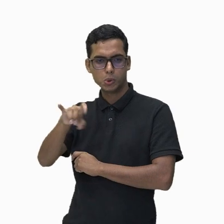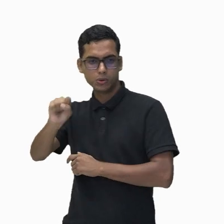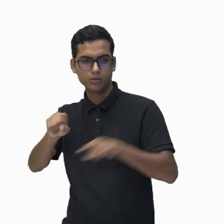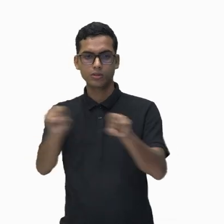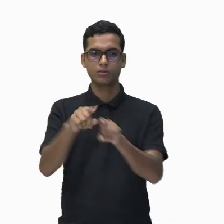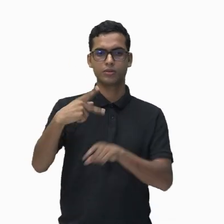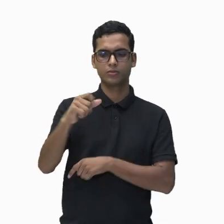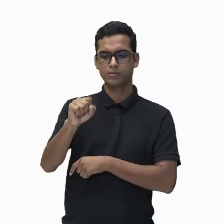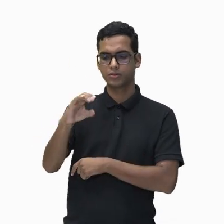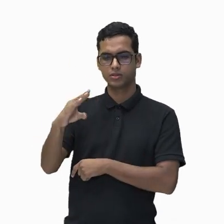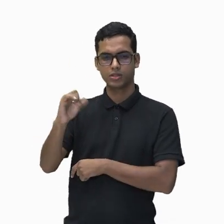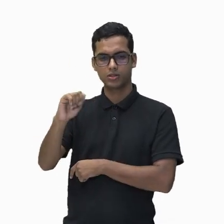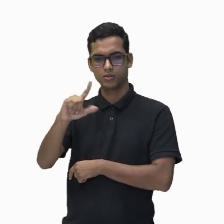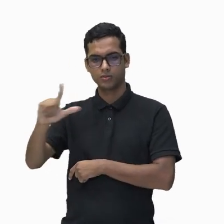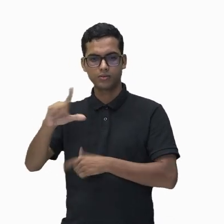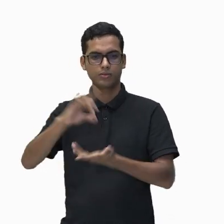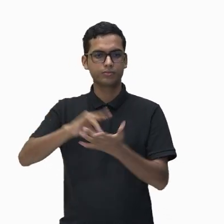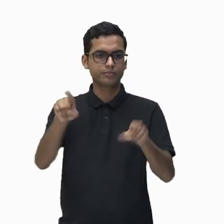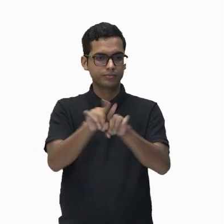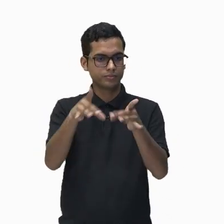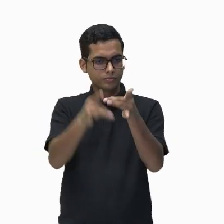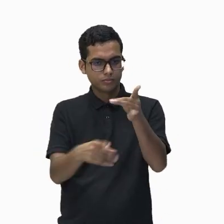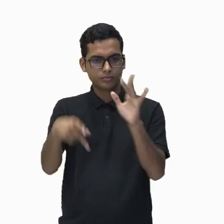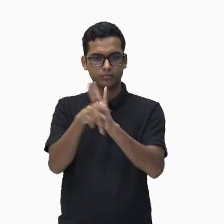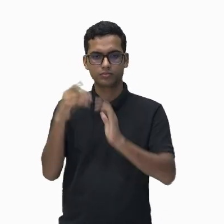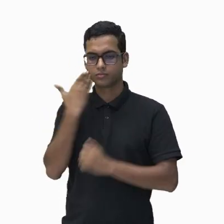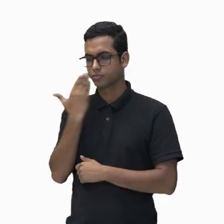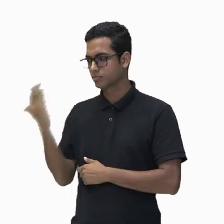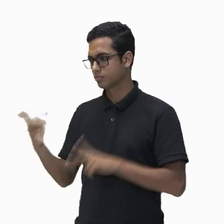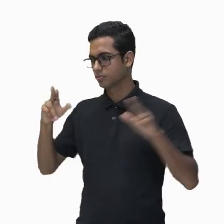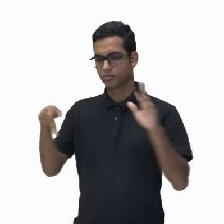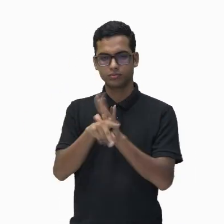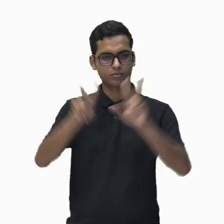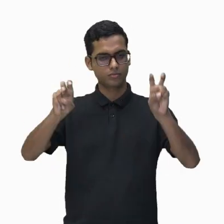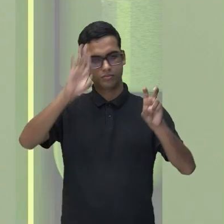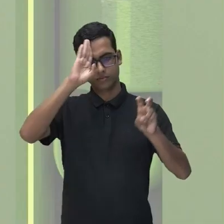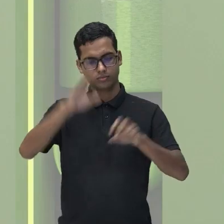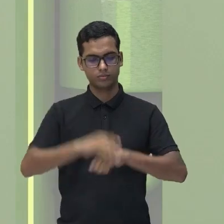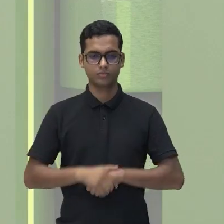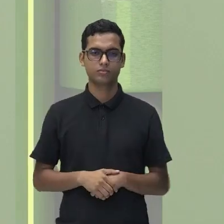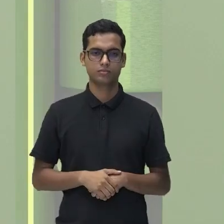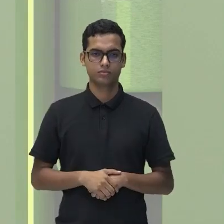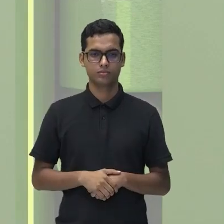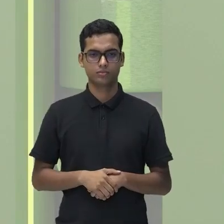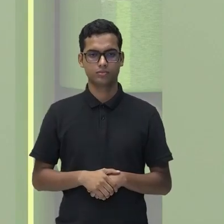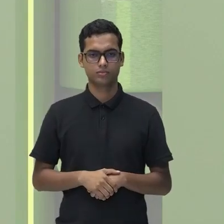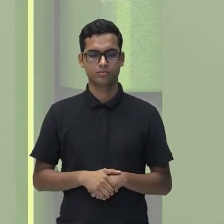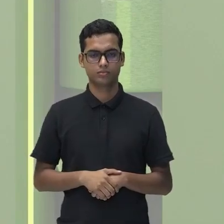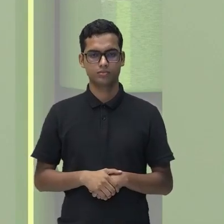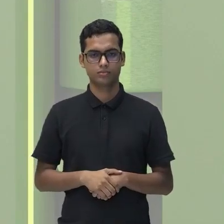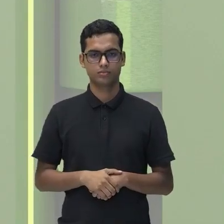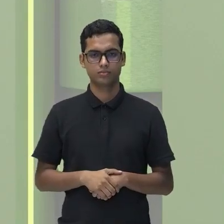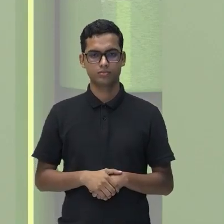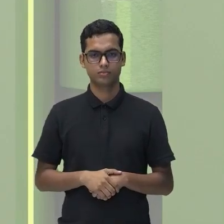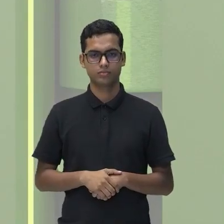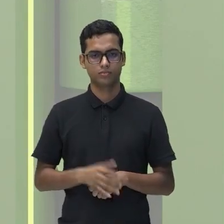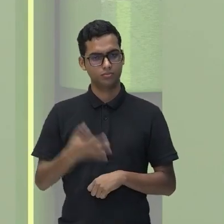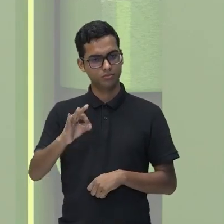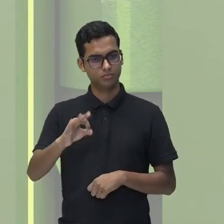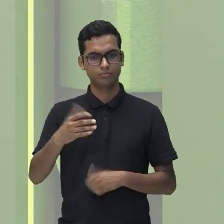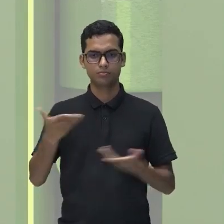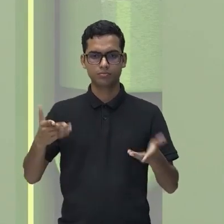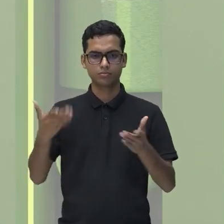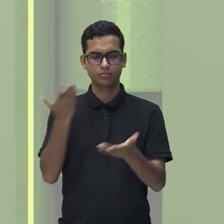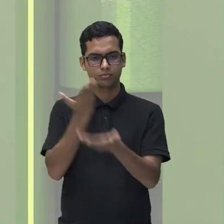Pascal. No detalhamento, claro, o princípio de Arquimedes e de Pascal e o empuxo. Então é isso, pessoal. Nós